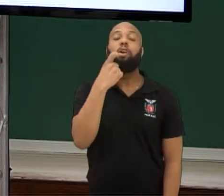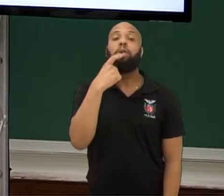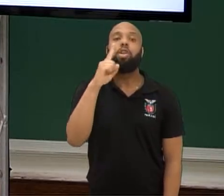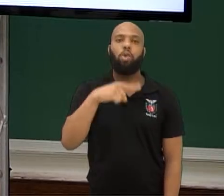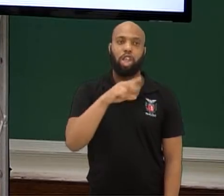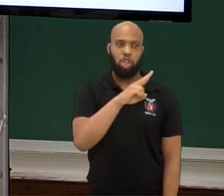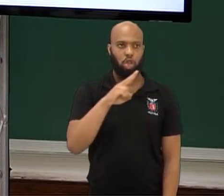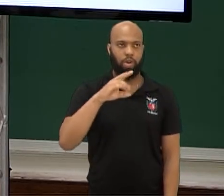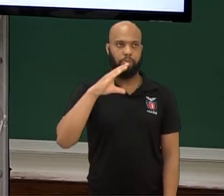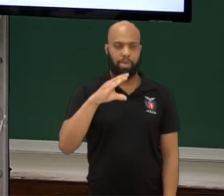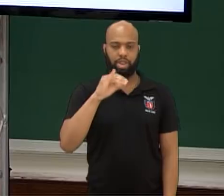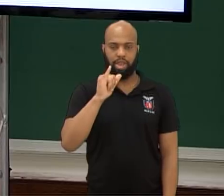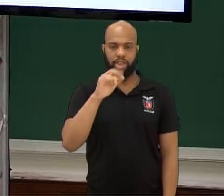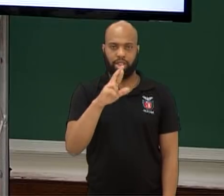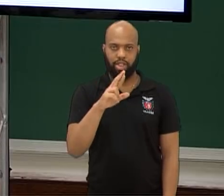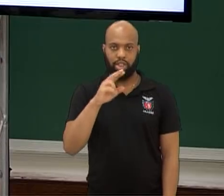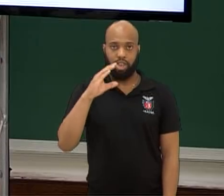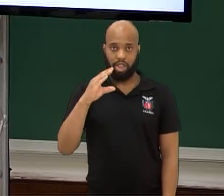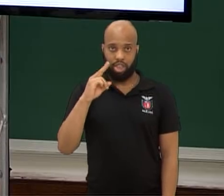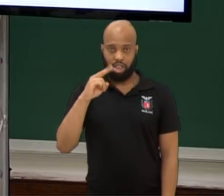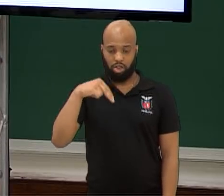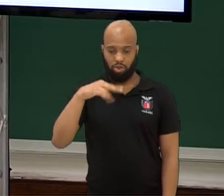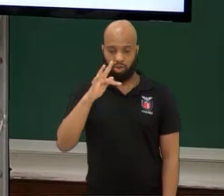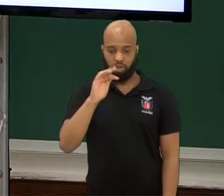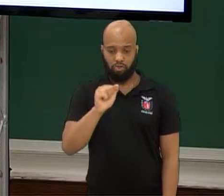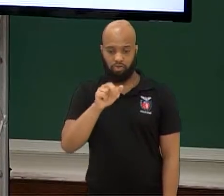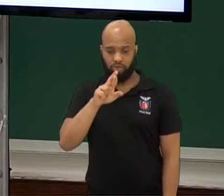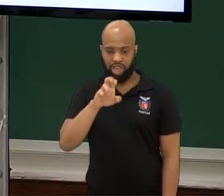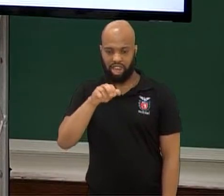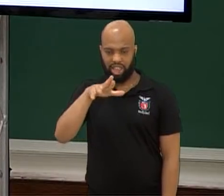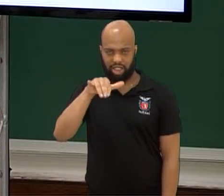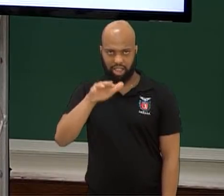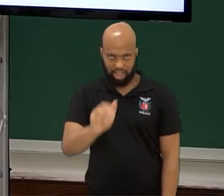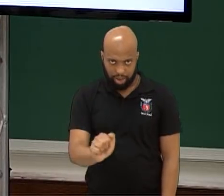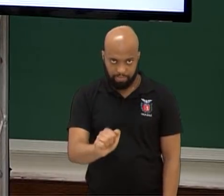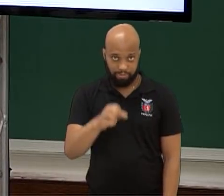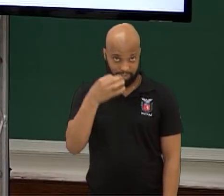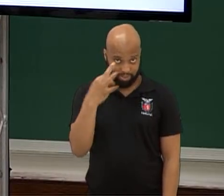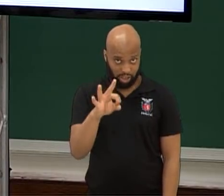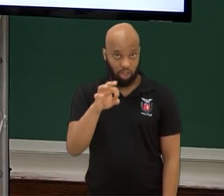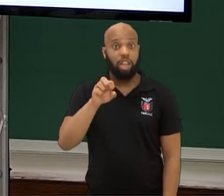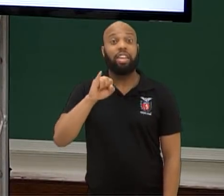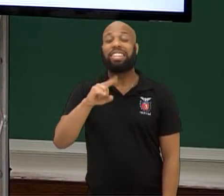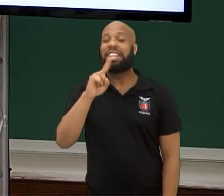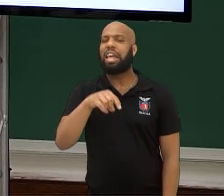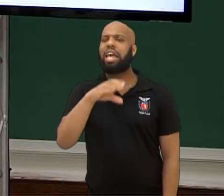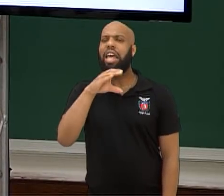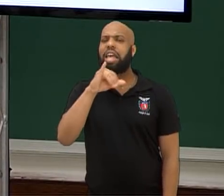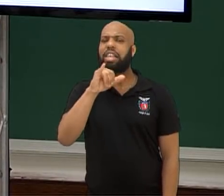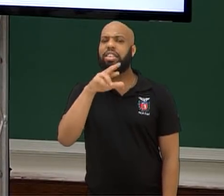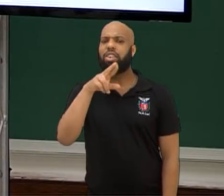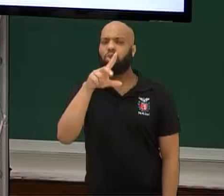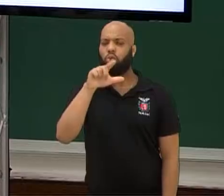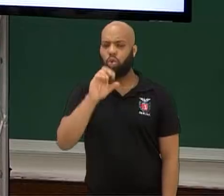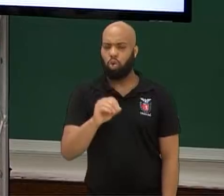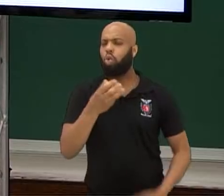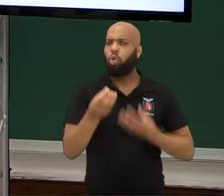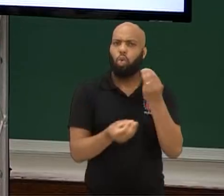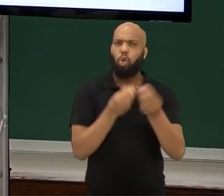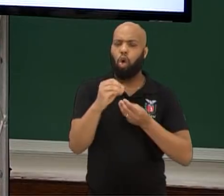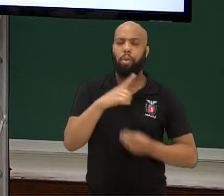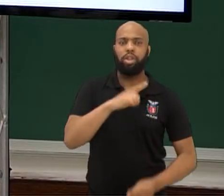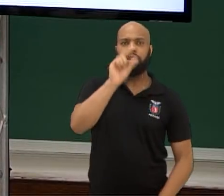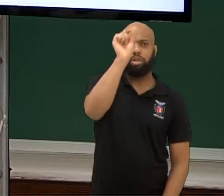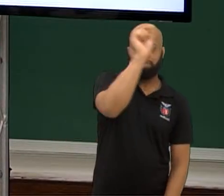pensar que a circunferência é a borda da nossa pizza, beleza? Então, a circunferência é uma